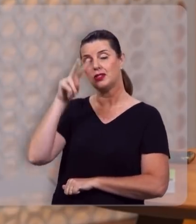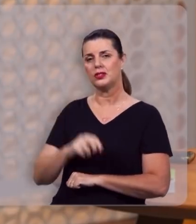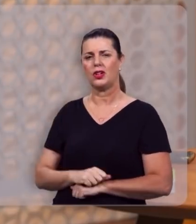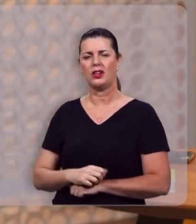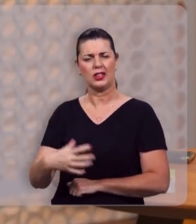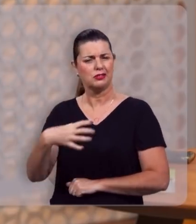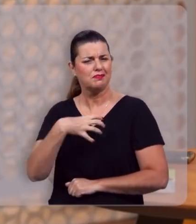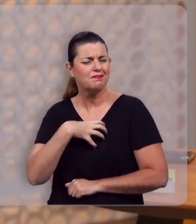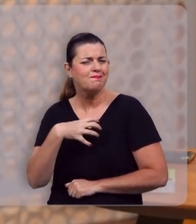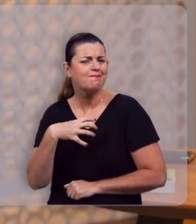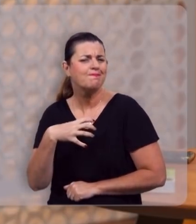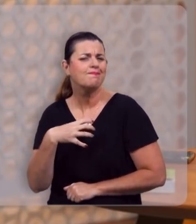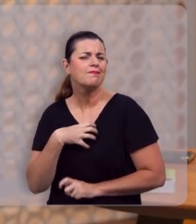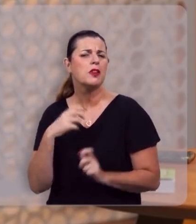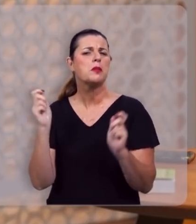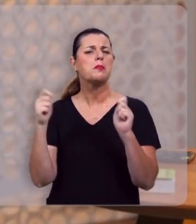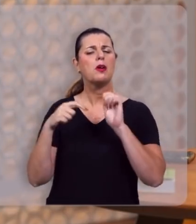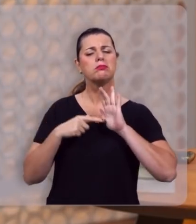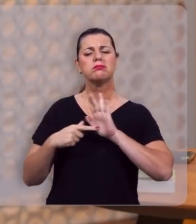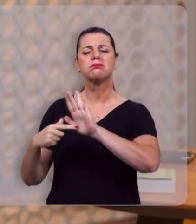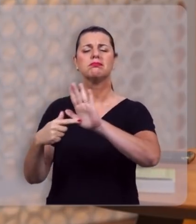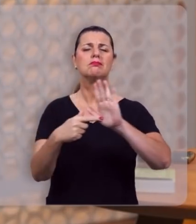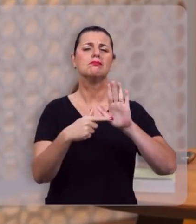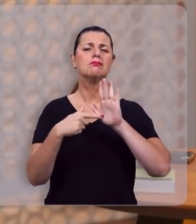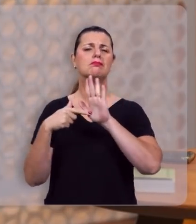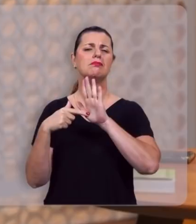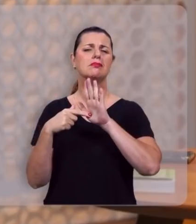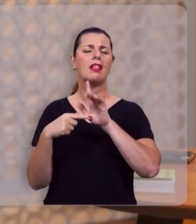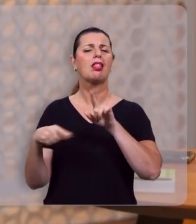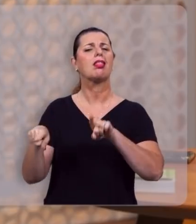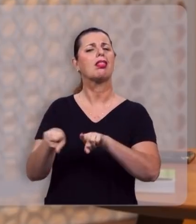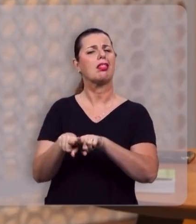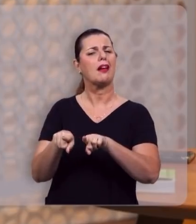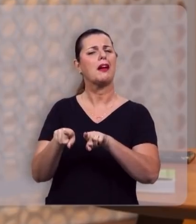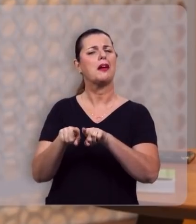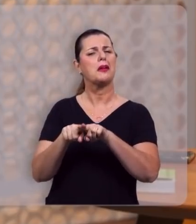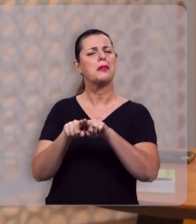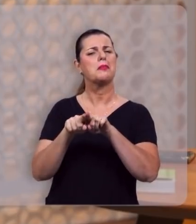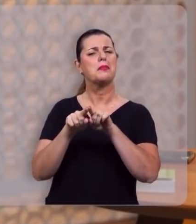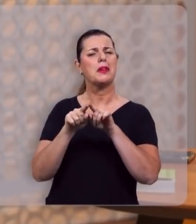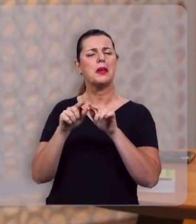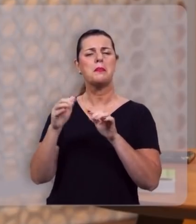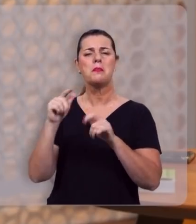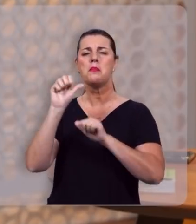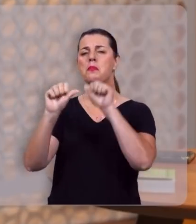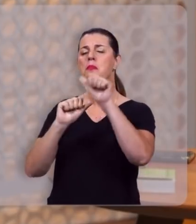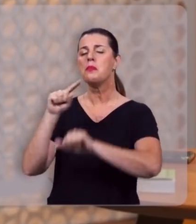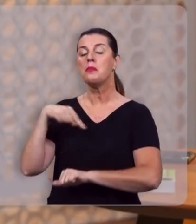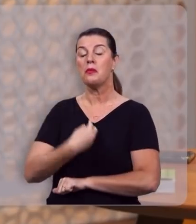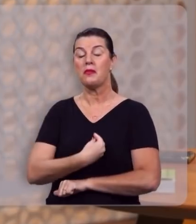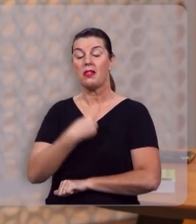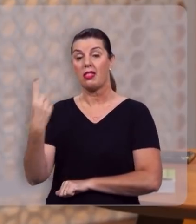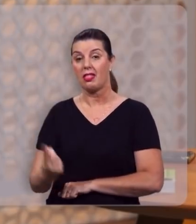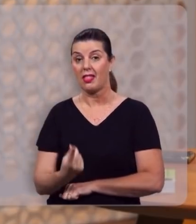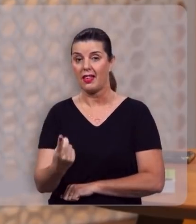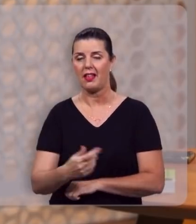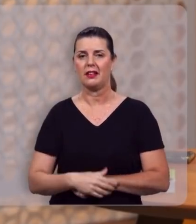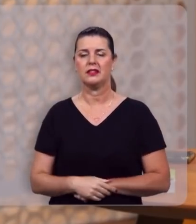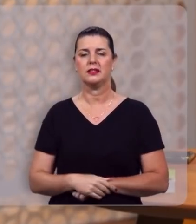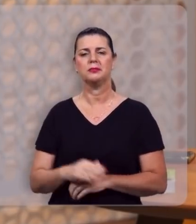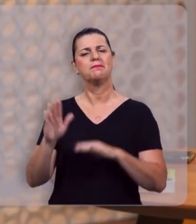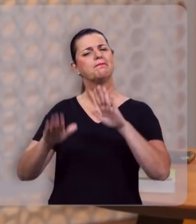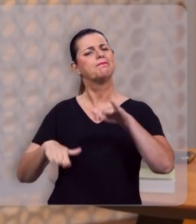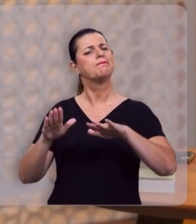de maneira que isso traga reflexos aqui, mas que também ecoe na eternidade. E apesar de